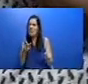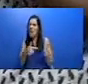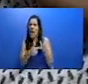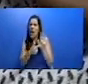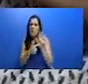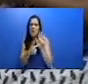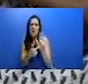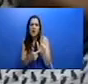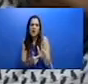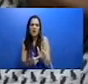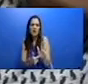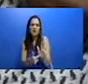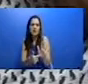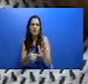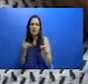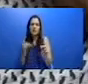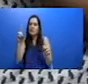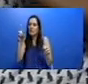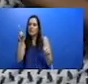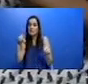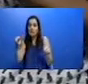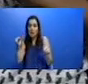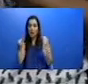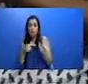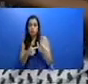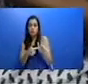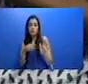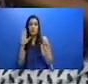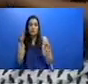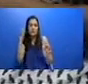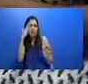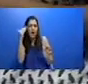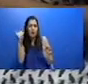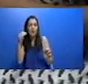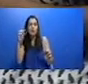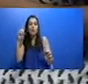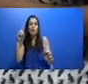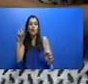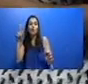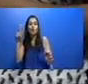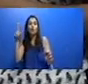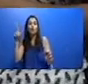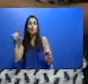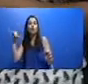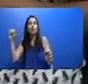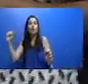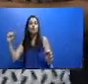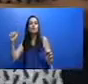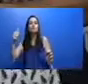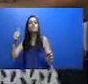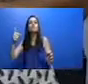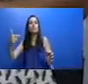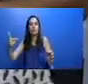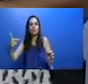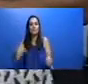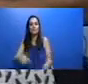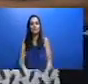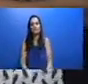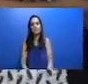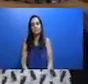pouquinho difícil aparecer dessa maneira, mas quando aparecer, vocês já saberão que é a forma abreviada da palavra